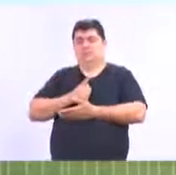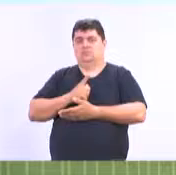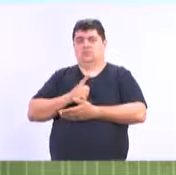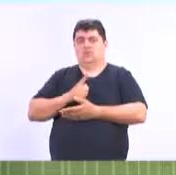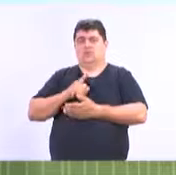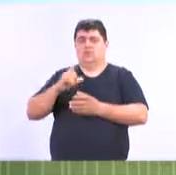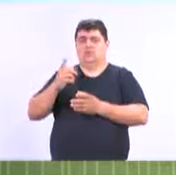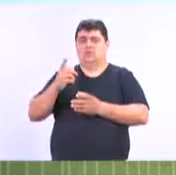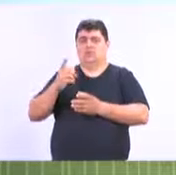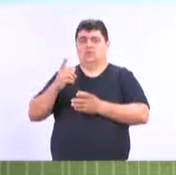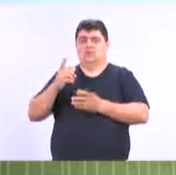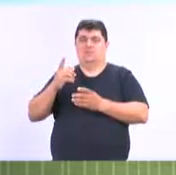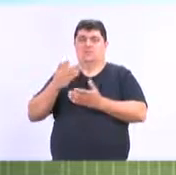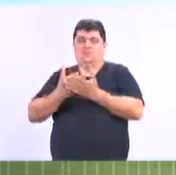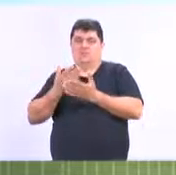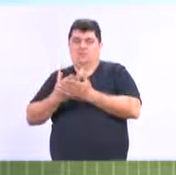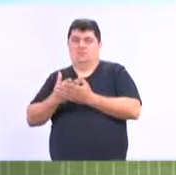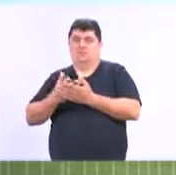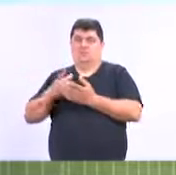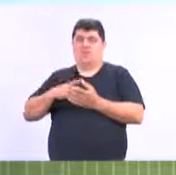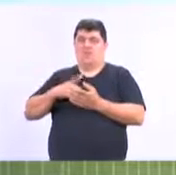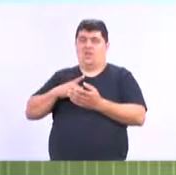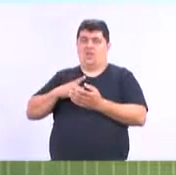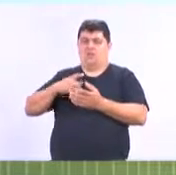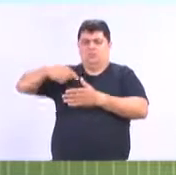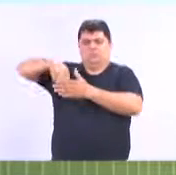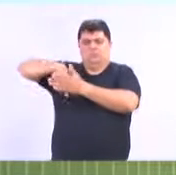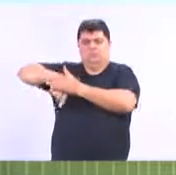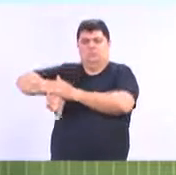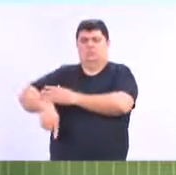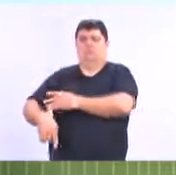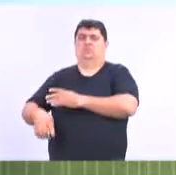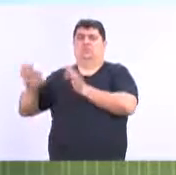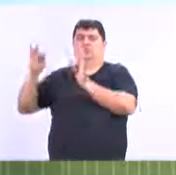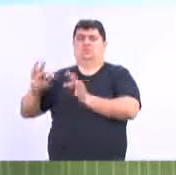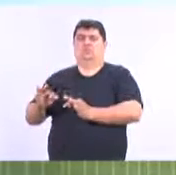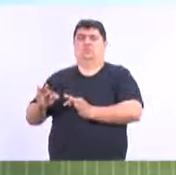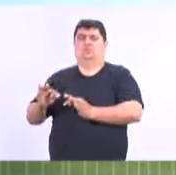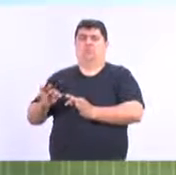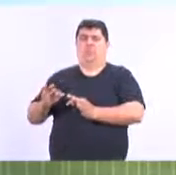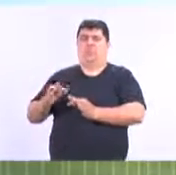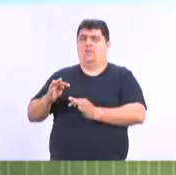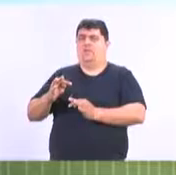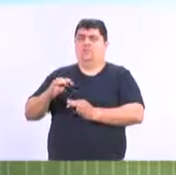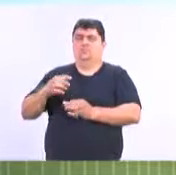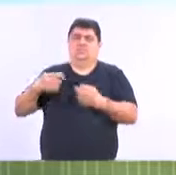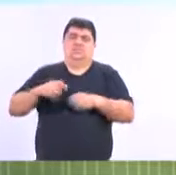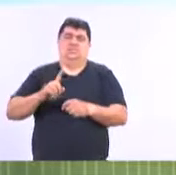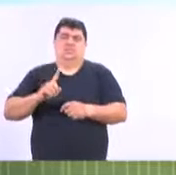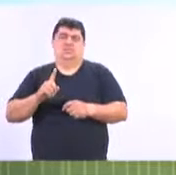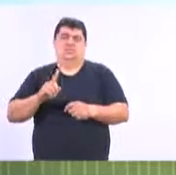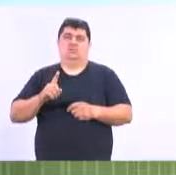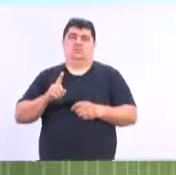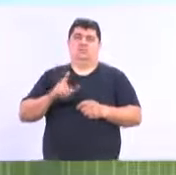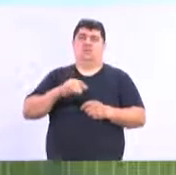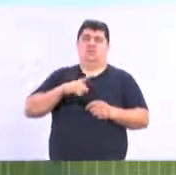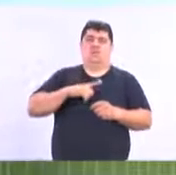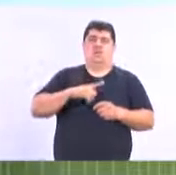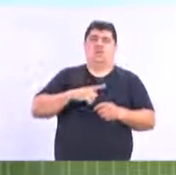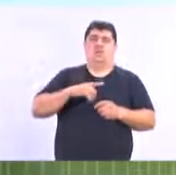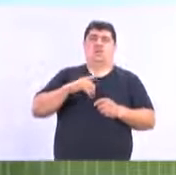academia de contabilidade como demonstrações de interpretações avançadas de contabilidade. E boa parte dos índices, dos quocientes,